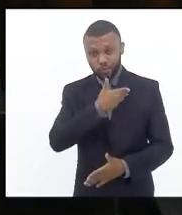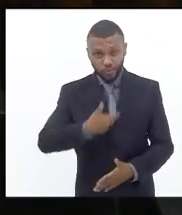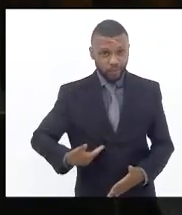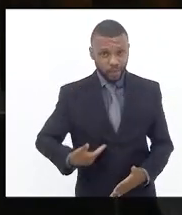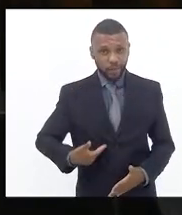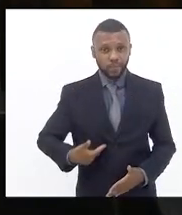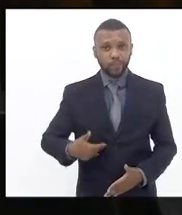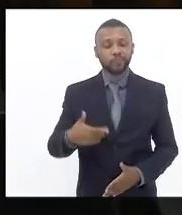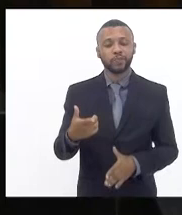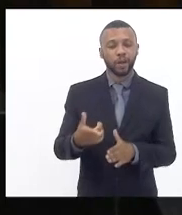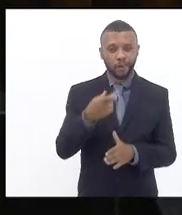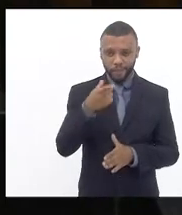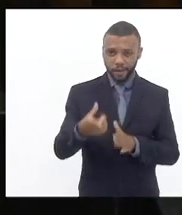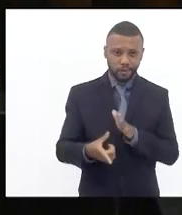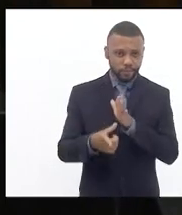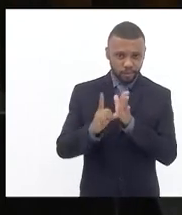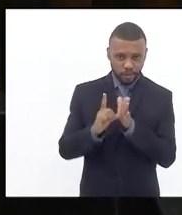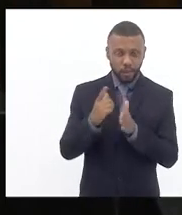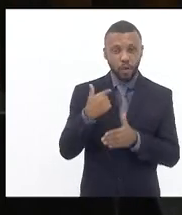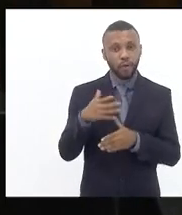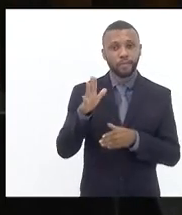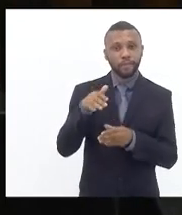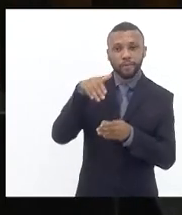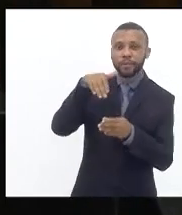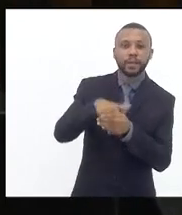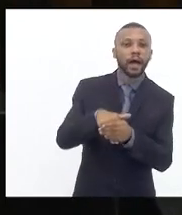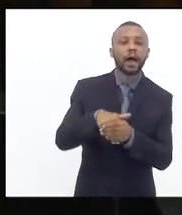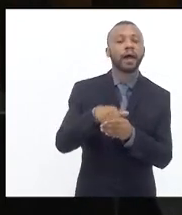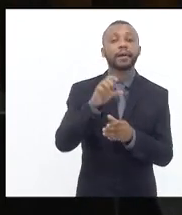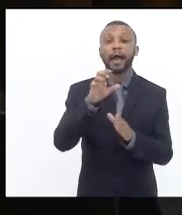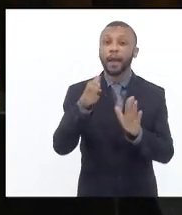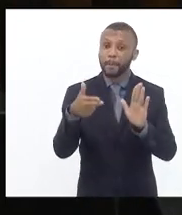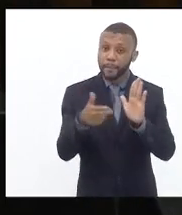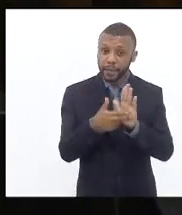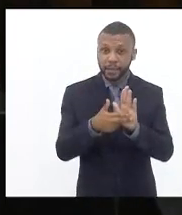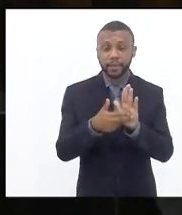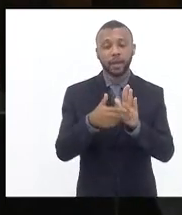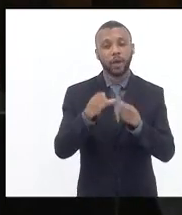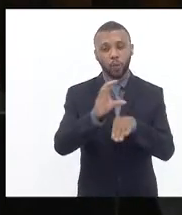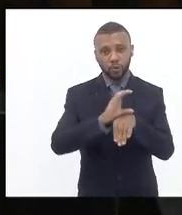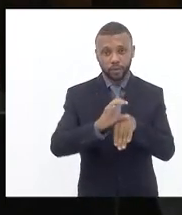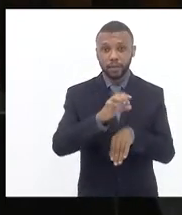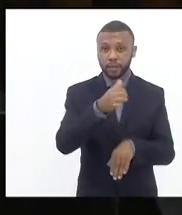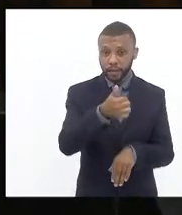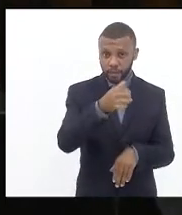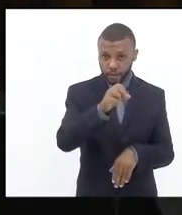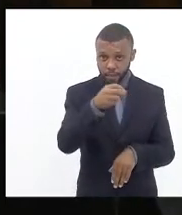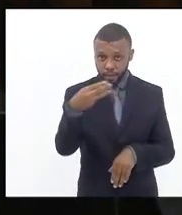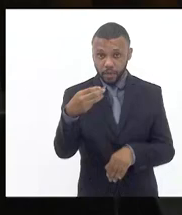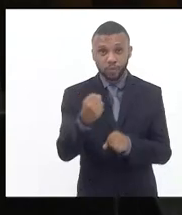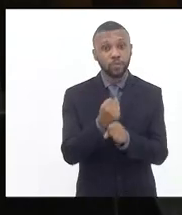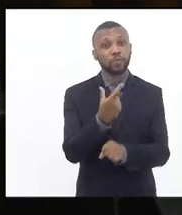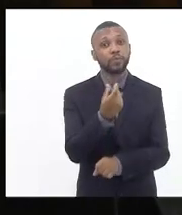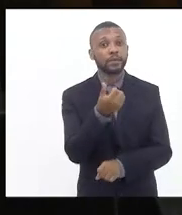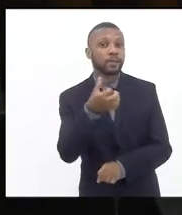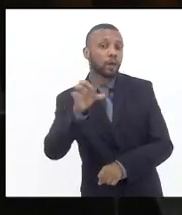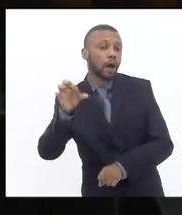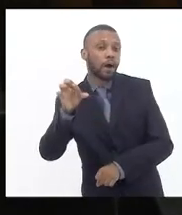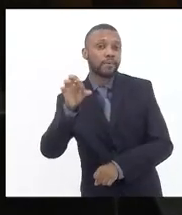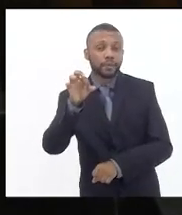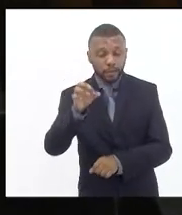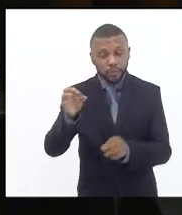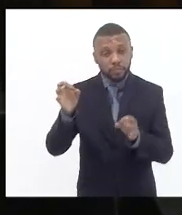alcinha eu vou botar para que a emenda constitucional 103/2019 seja